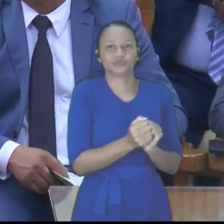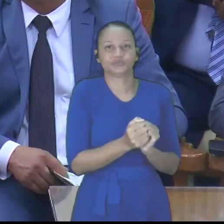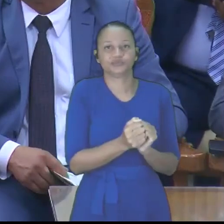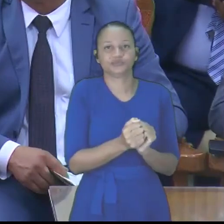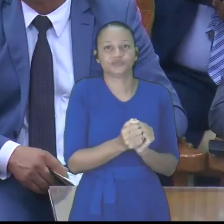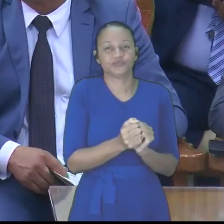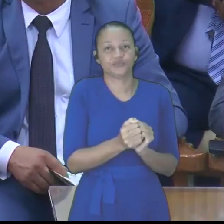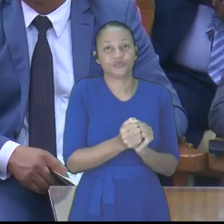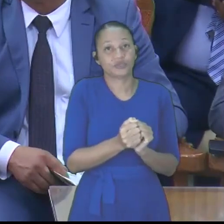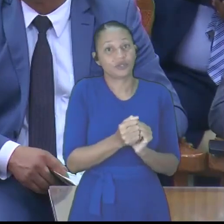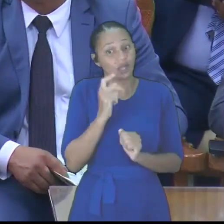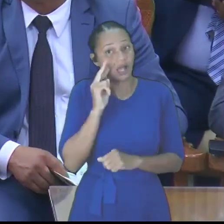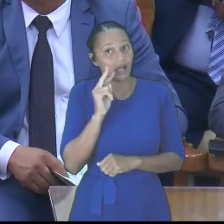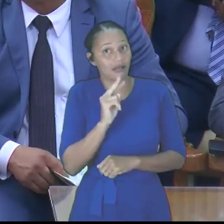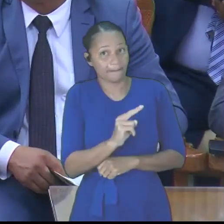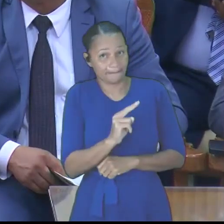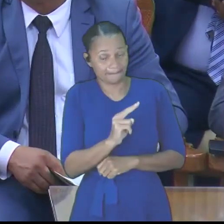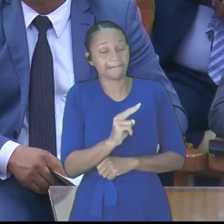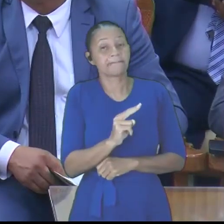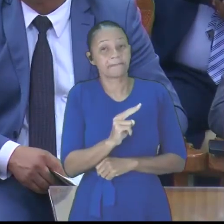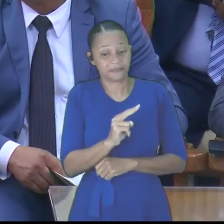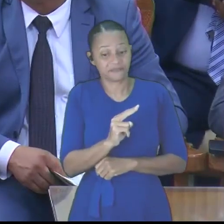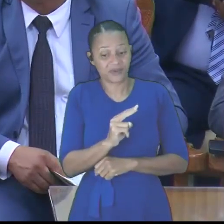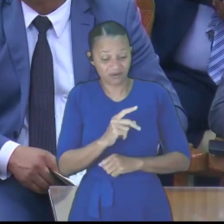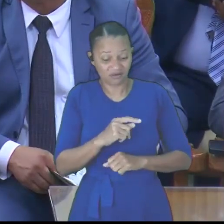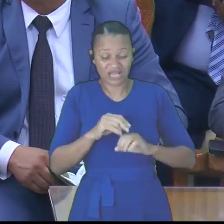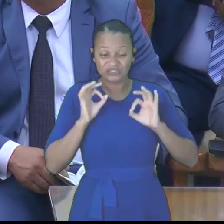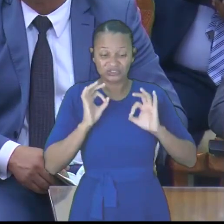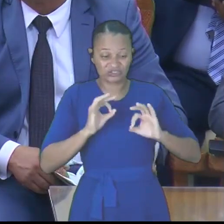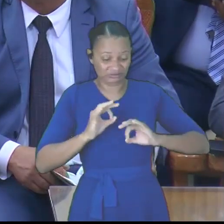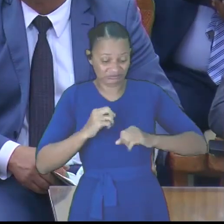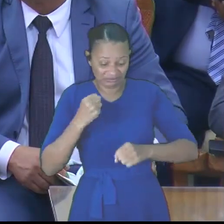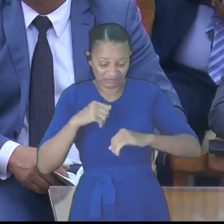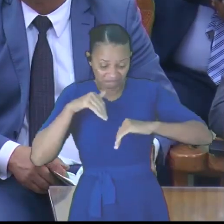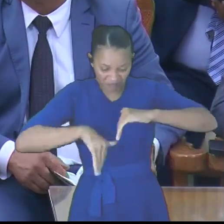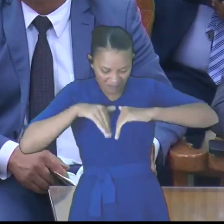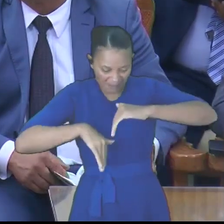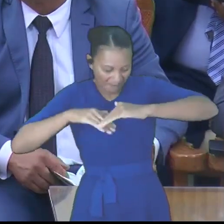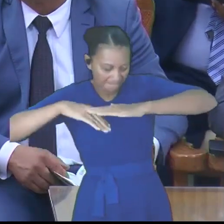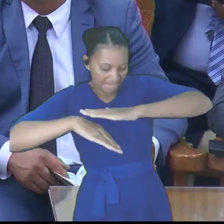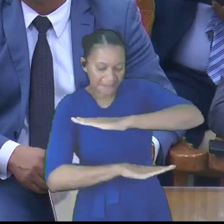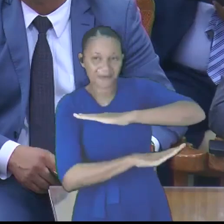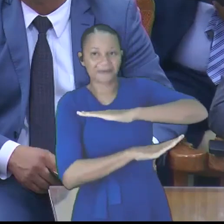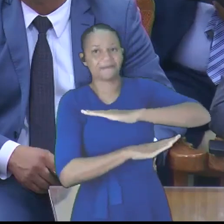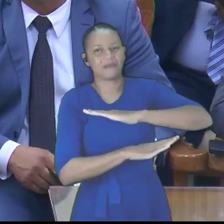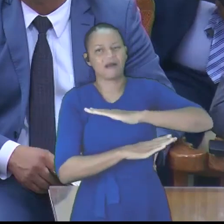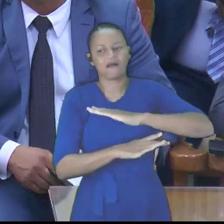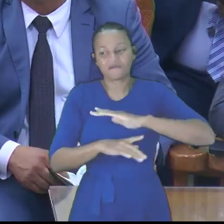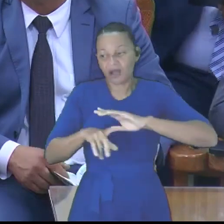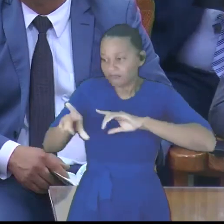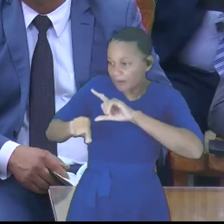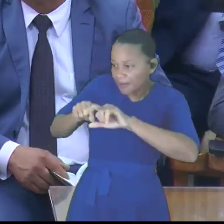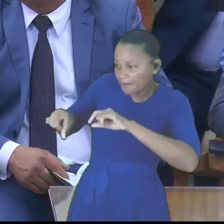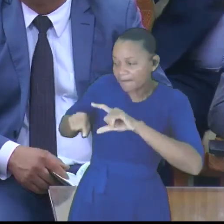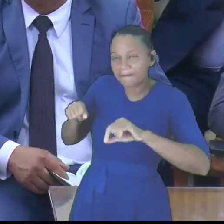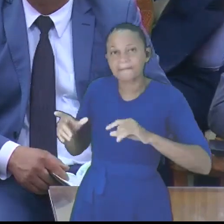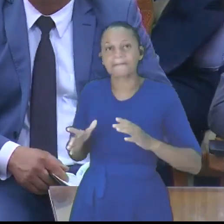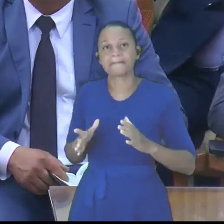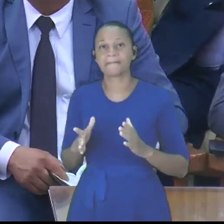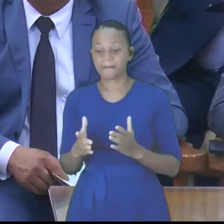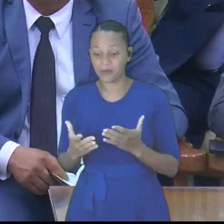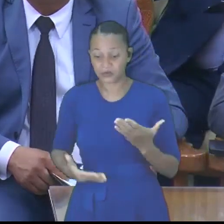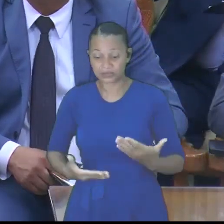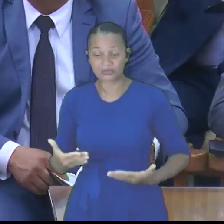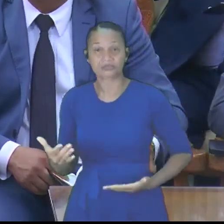Quem vê que esses bunkers é dos ricos. Mas vai gente pobre também, mas não vai muito. Vai somente